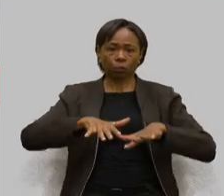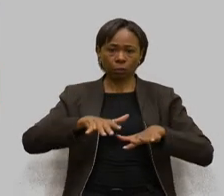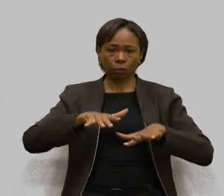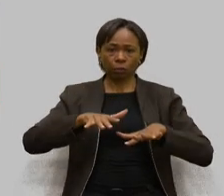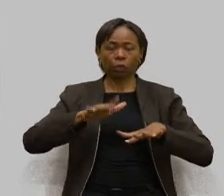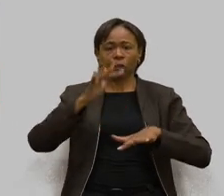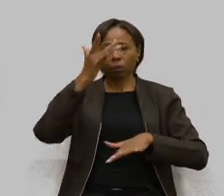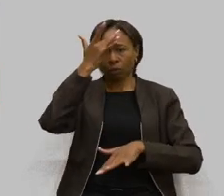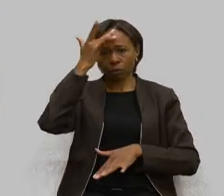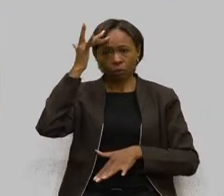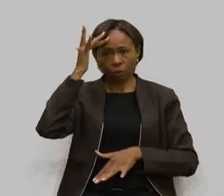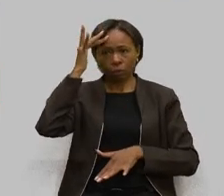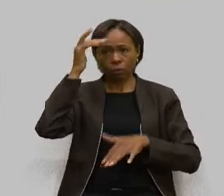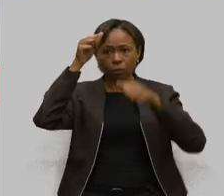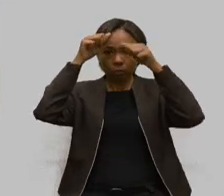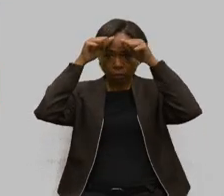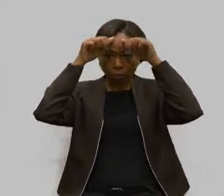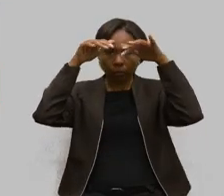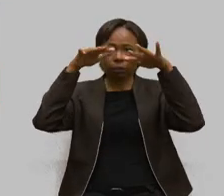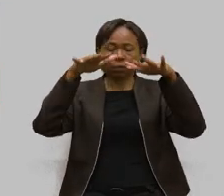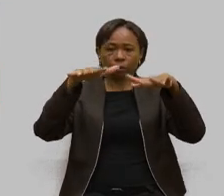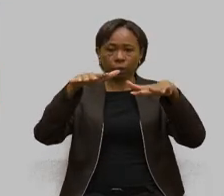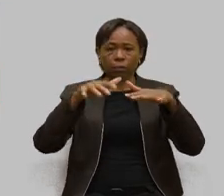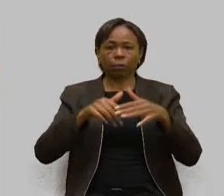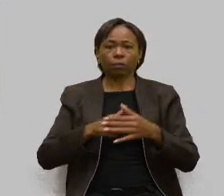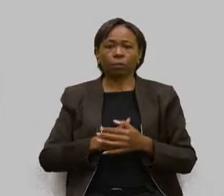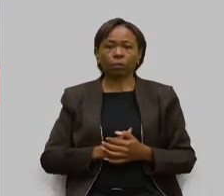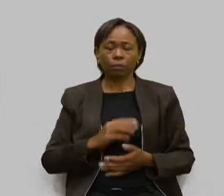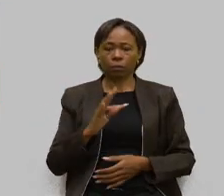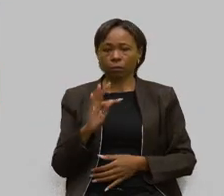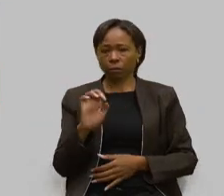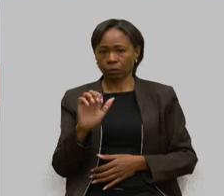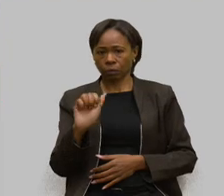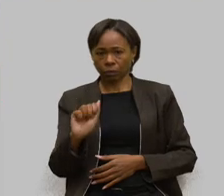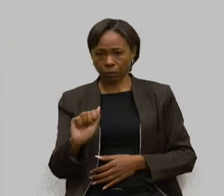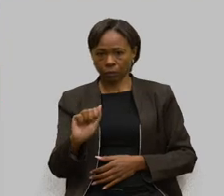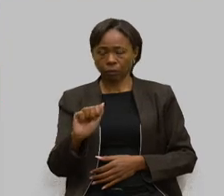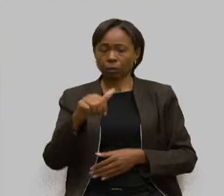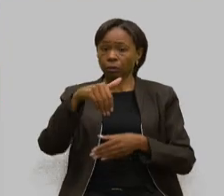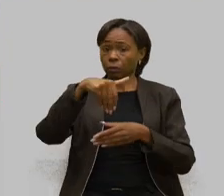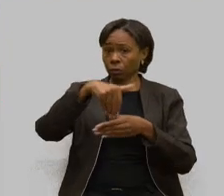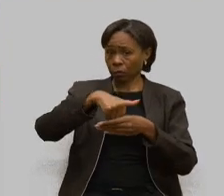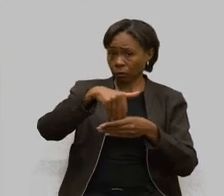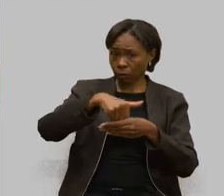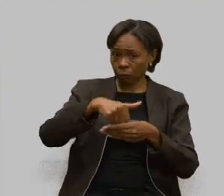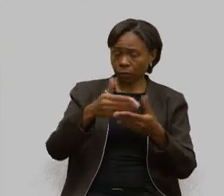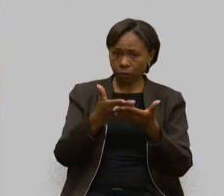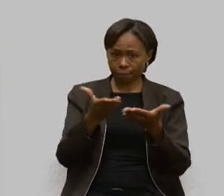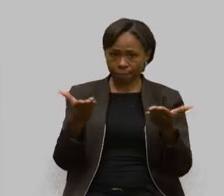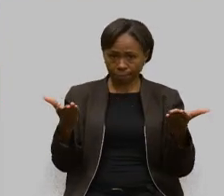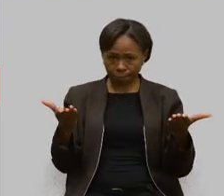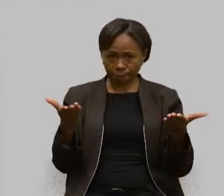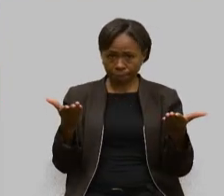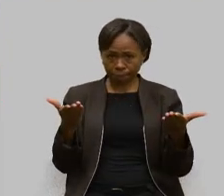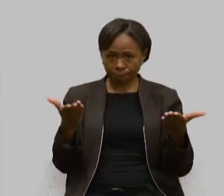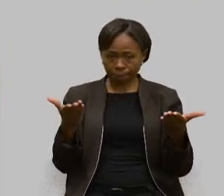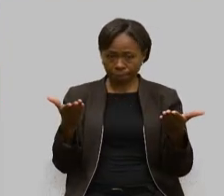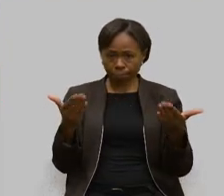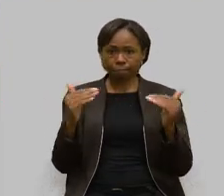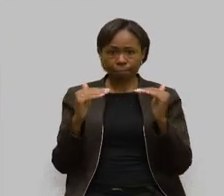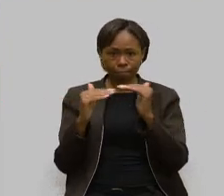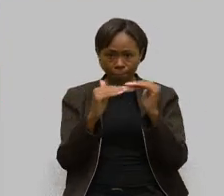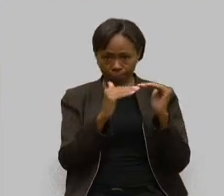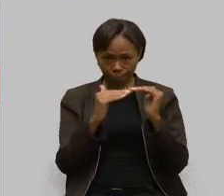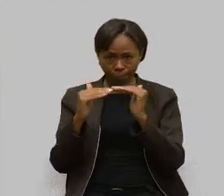Transtorno do do espectro autista tea em votação requerimento os deputados que o aprovam permaneçam